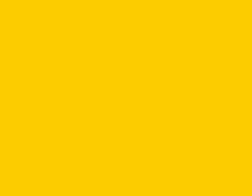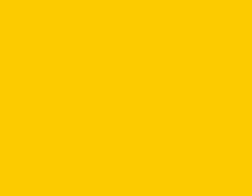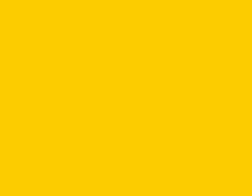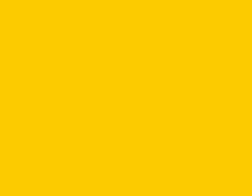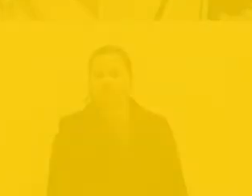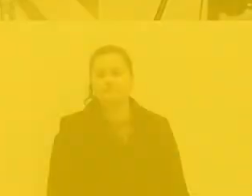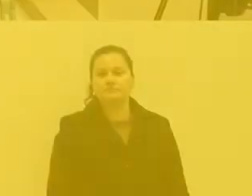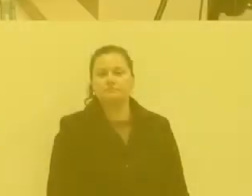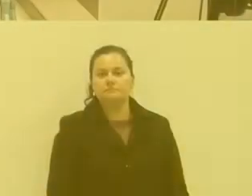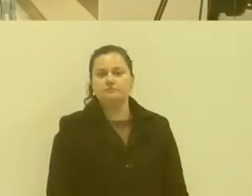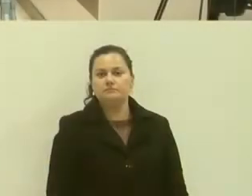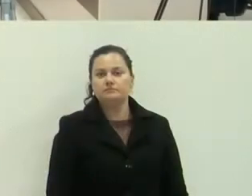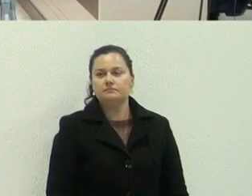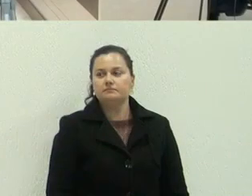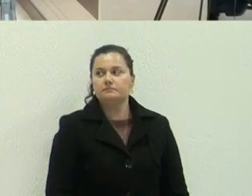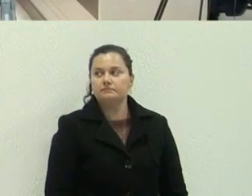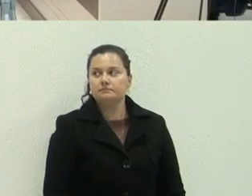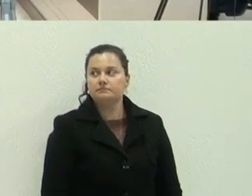Por favor.